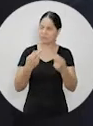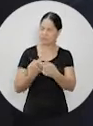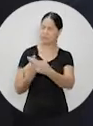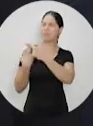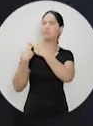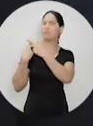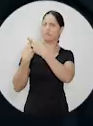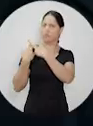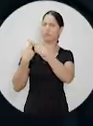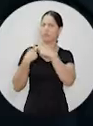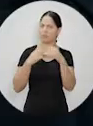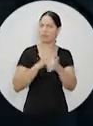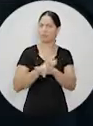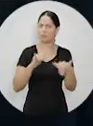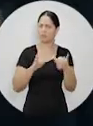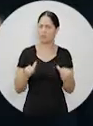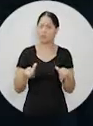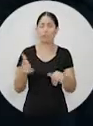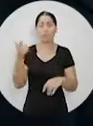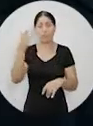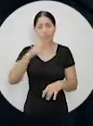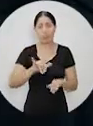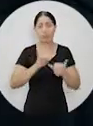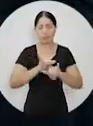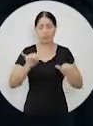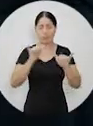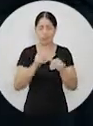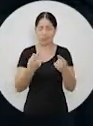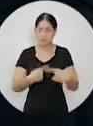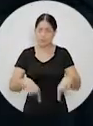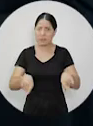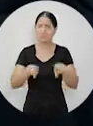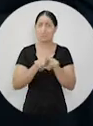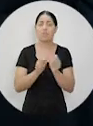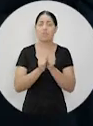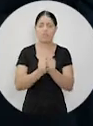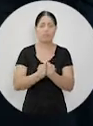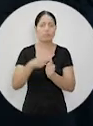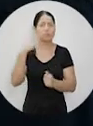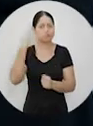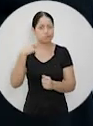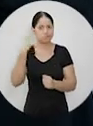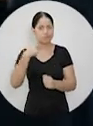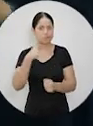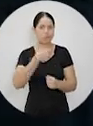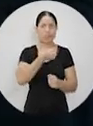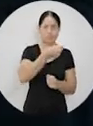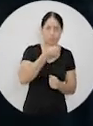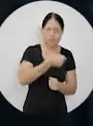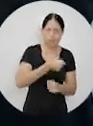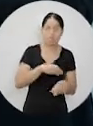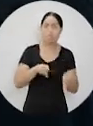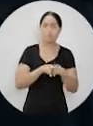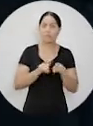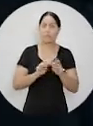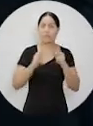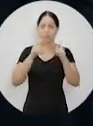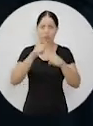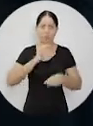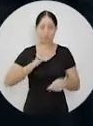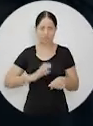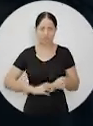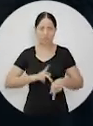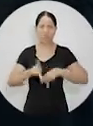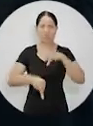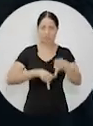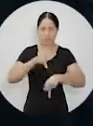com responsabilidade. E mais uma vez, eu acho que essa parceria dos advogados, dos jornalistas, da sociedade